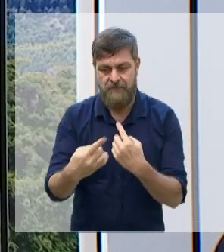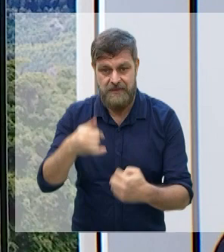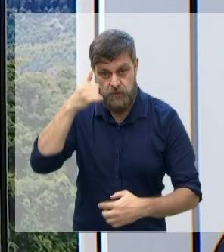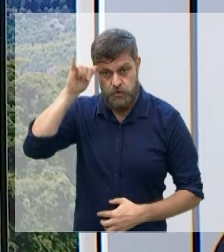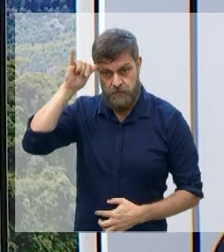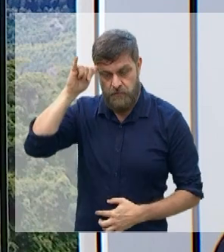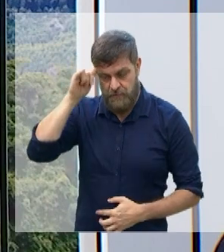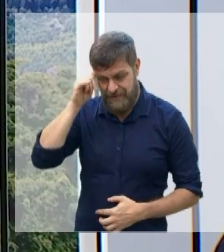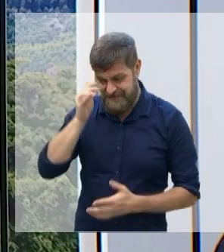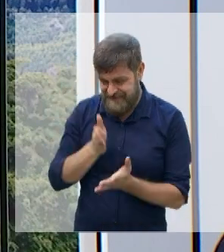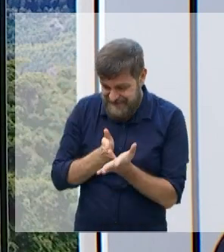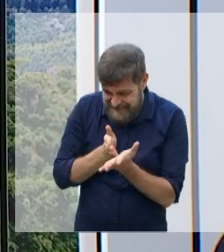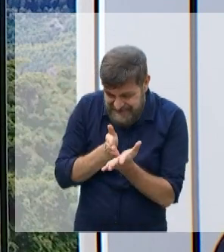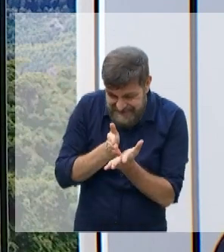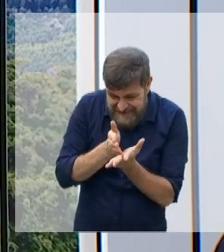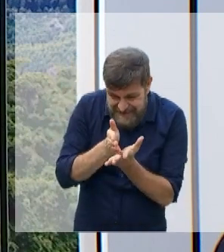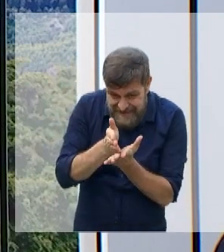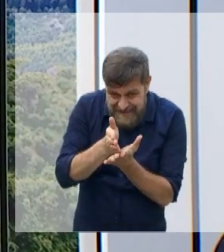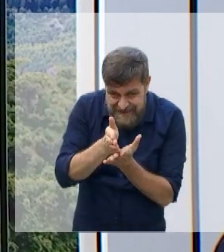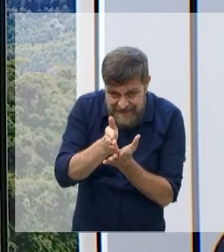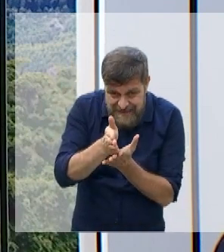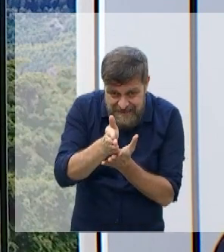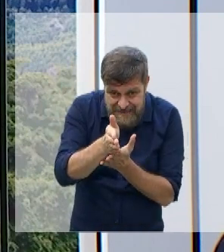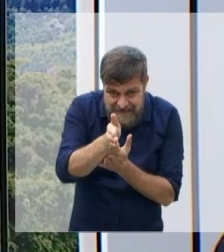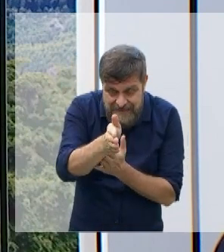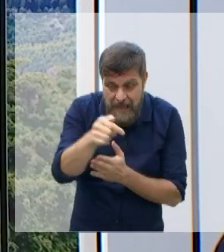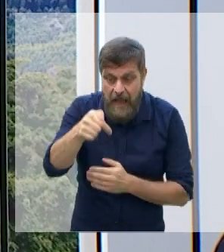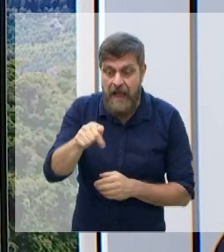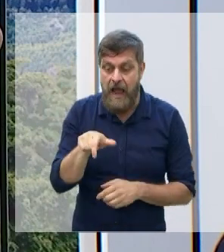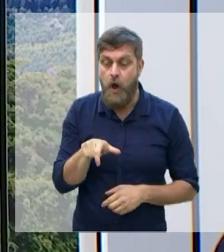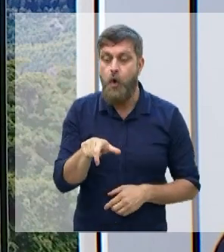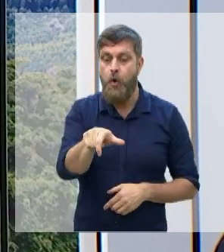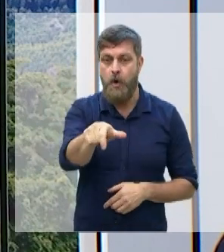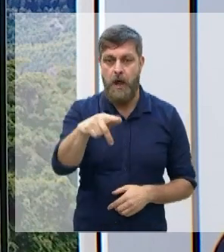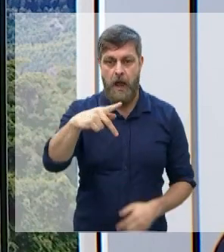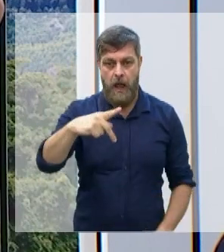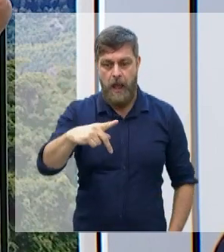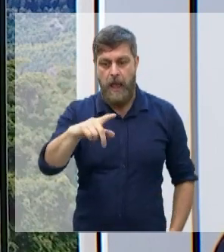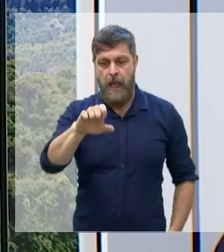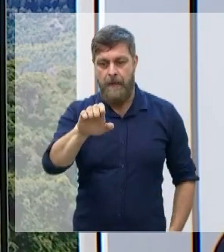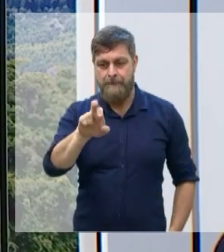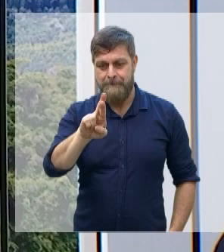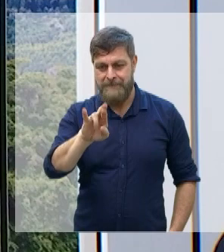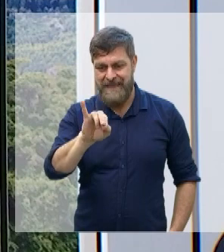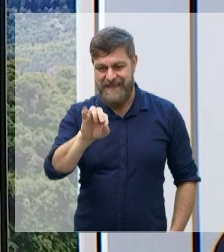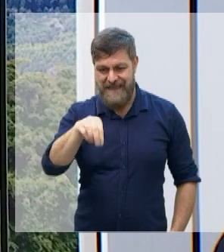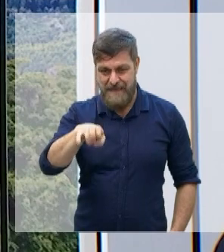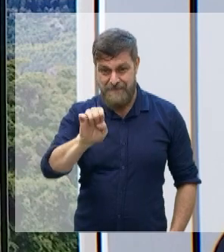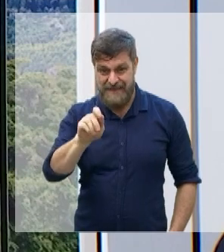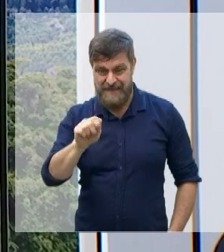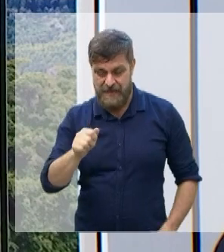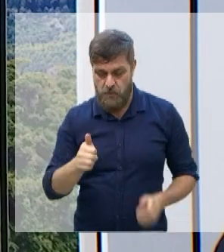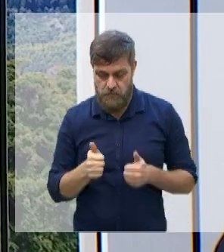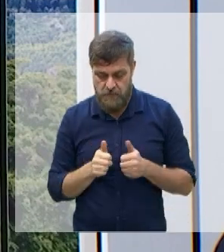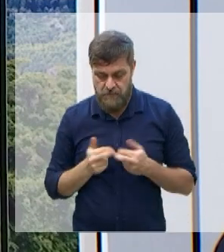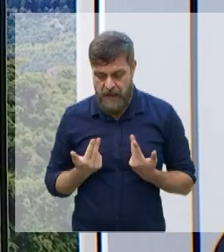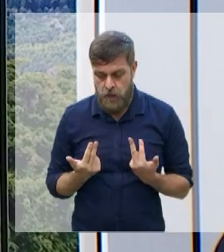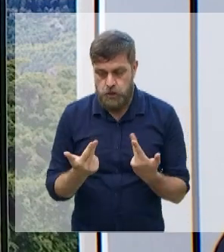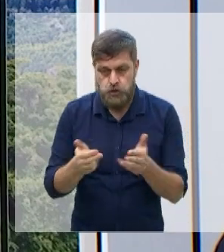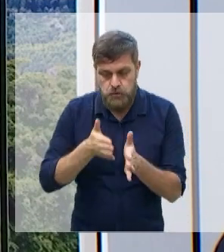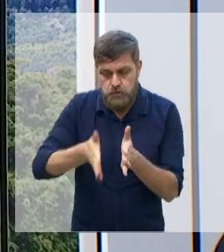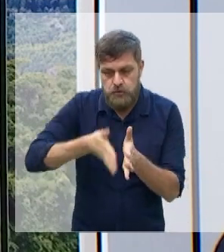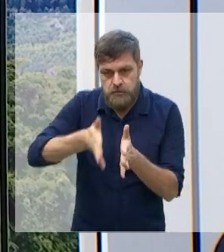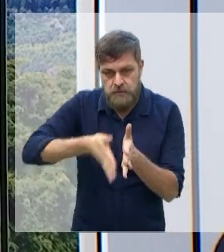se seguimos reto comércio que nós chamamos de corredor perimetral que é a continuidade desse jeito ferro desativado que foi